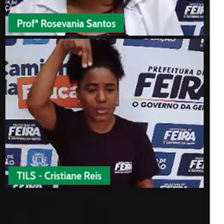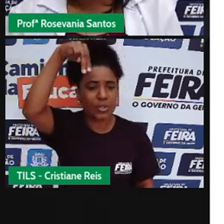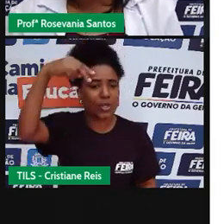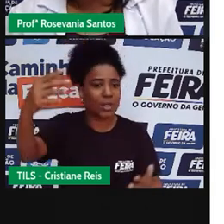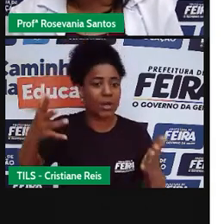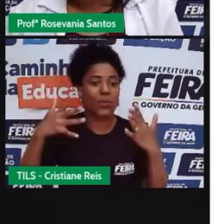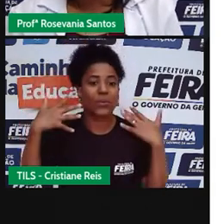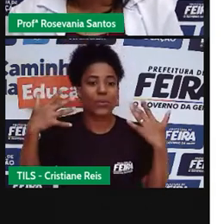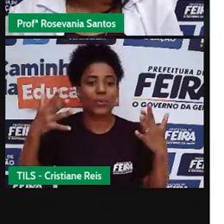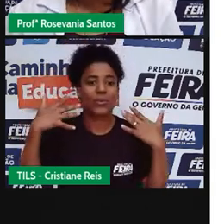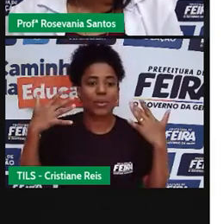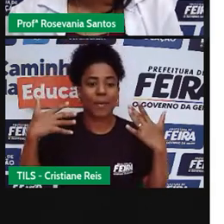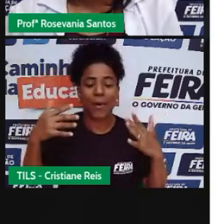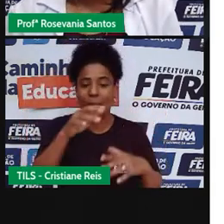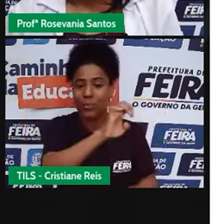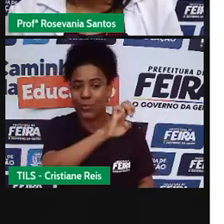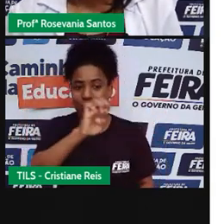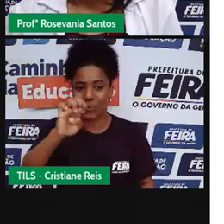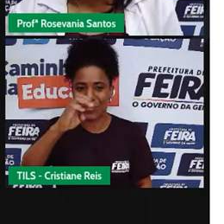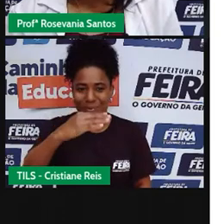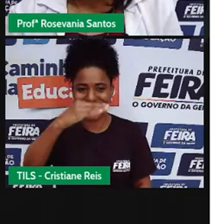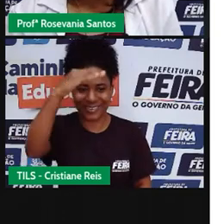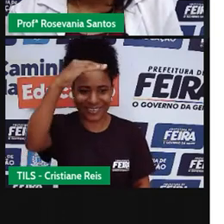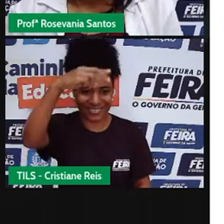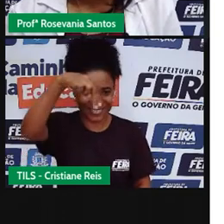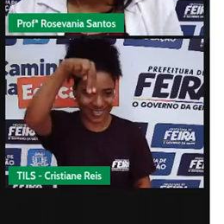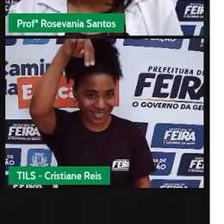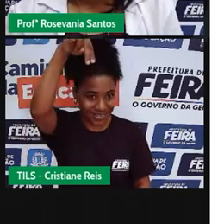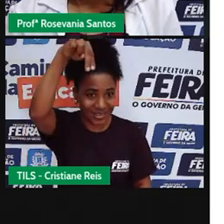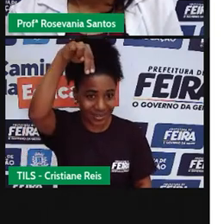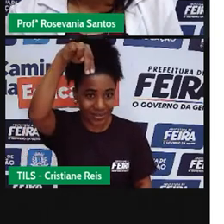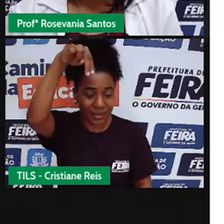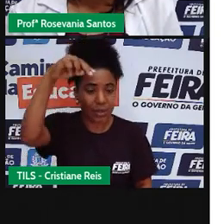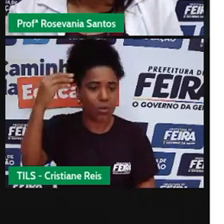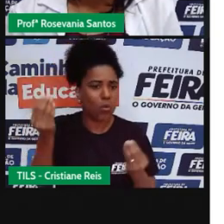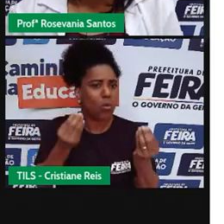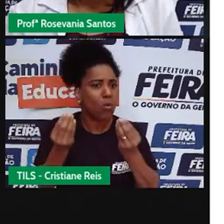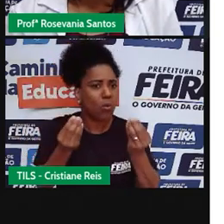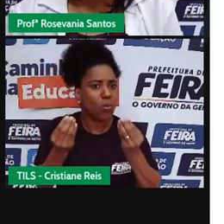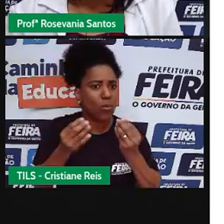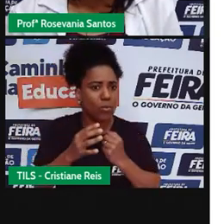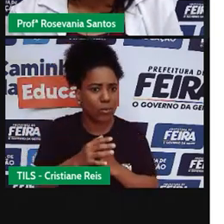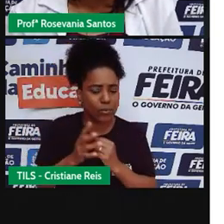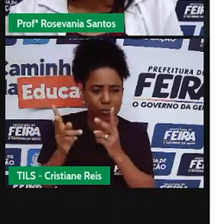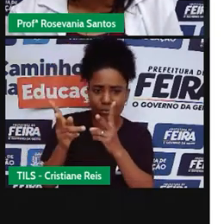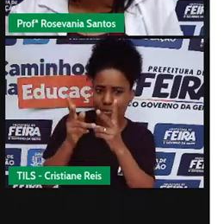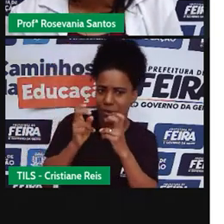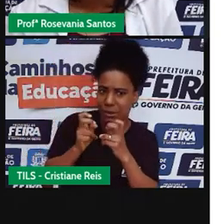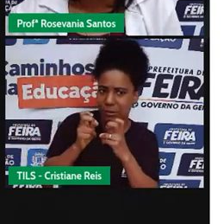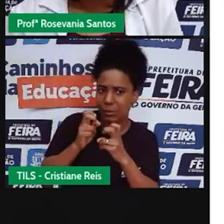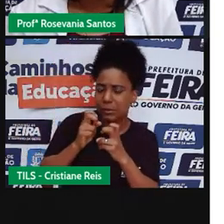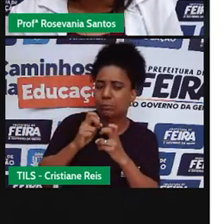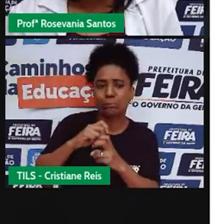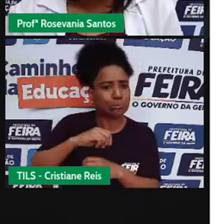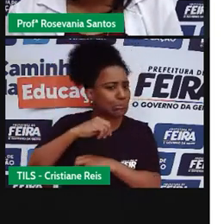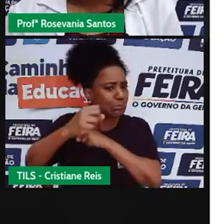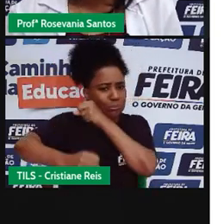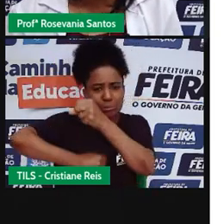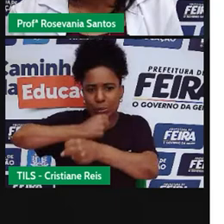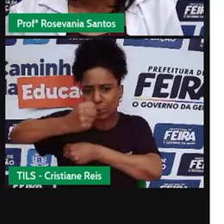como eu já falei para vocês, né, junto da linha do Equador, eu percebo que eu tenho chuva o ano